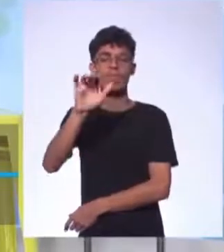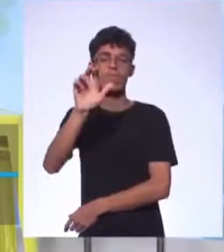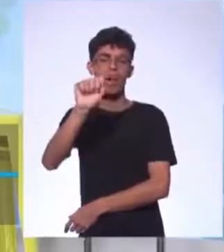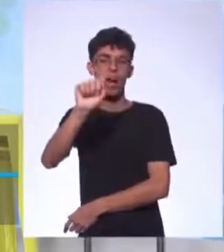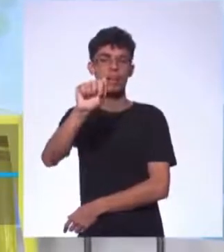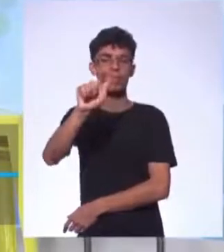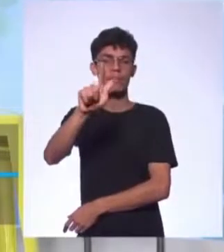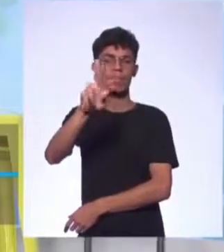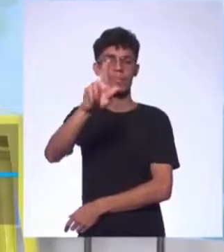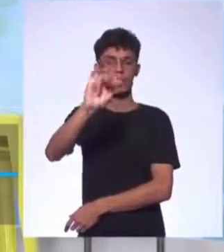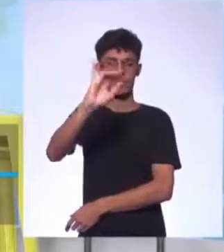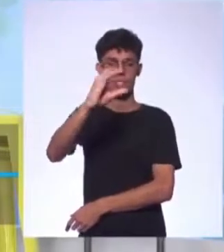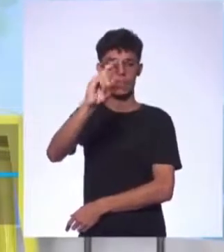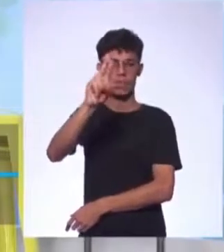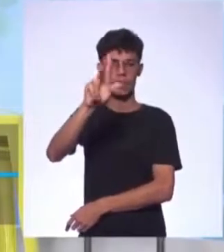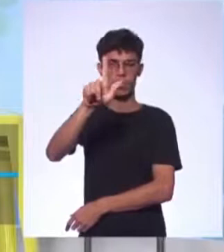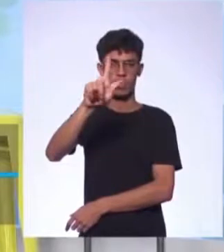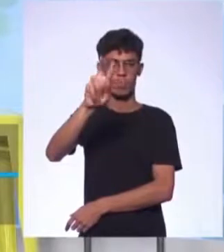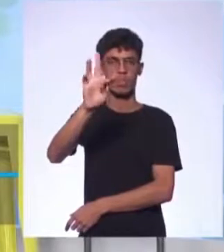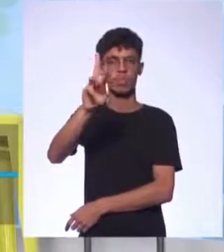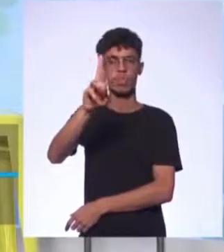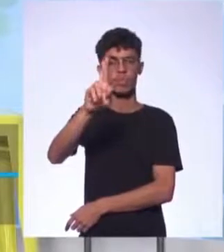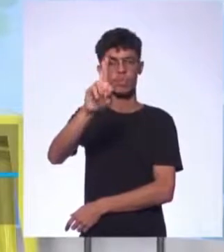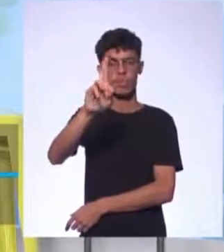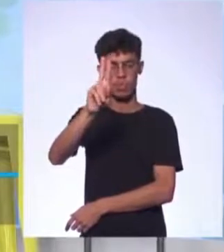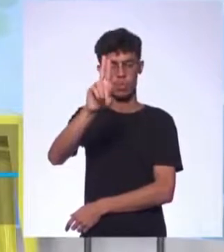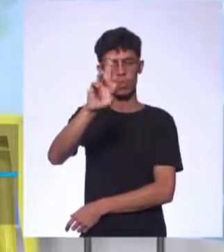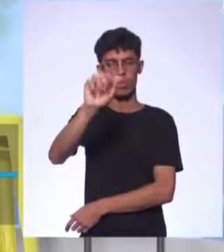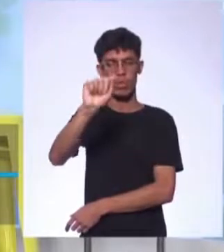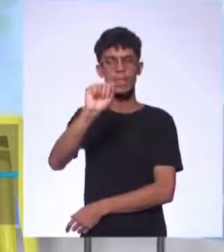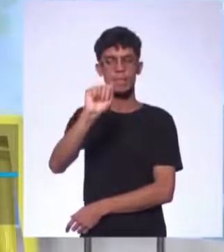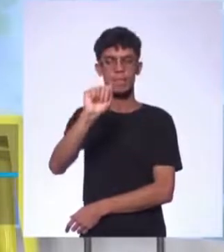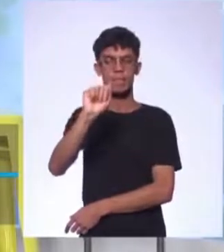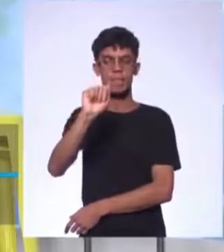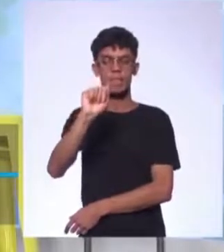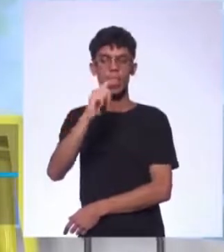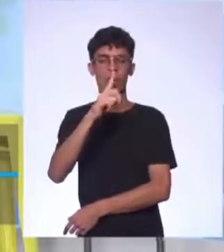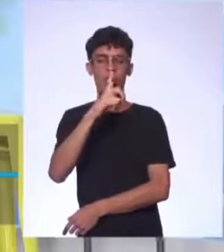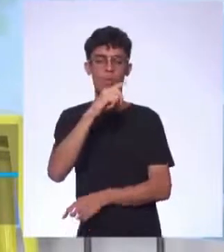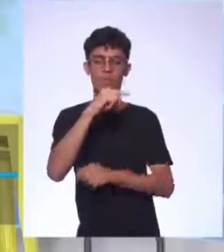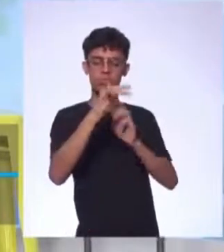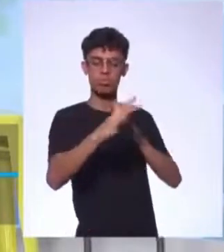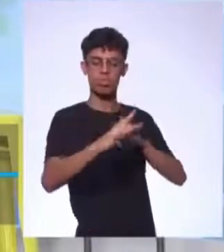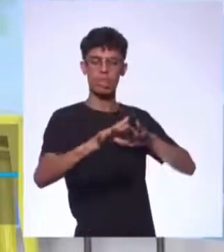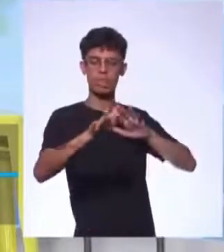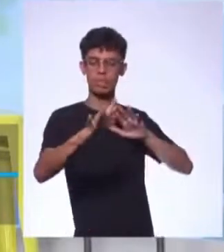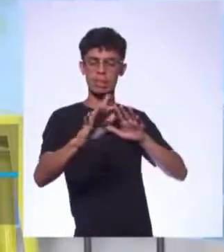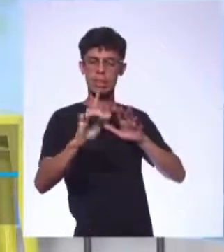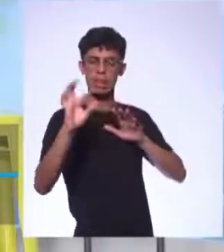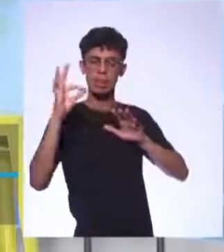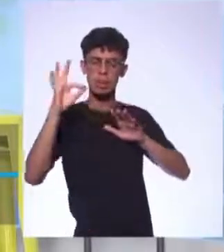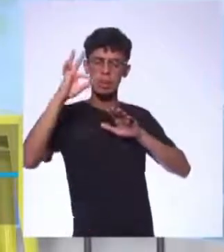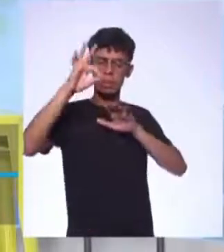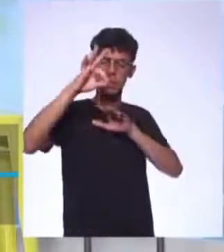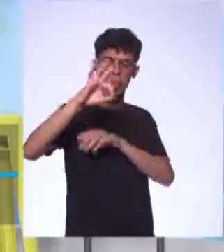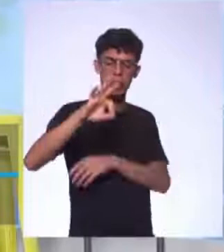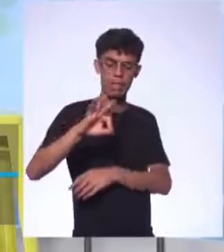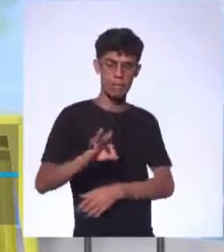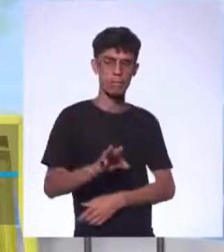repente, né, essas pesticidas contaminando os rios, as pessoas não sabem,